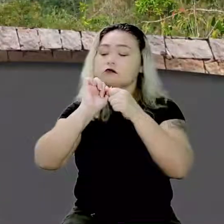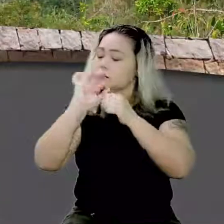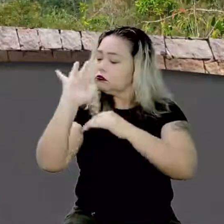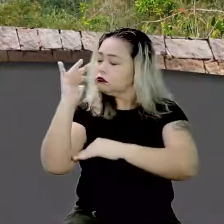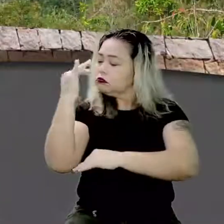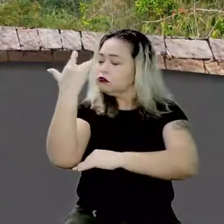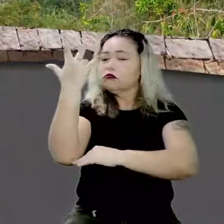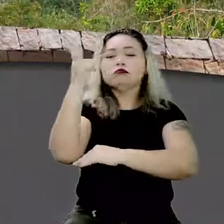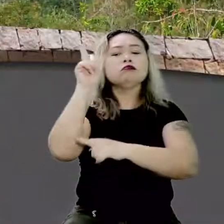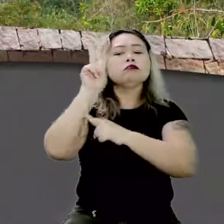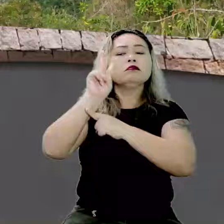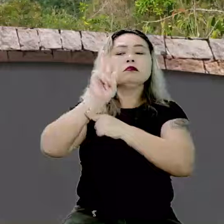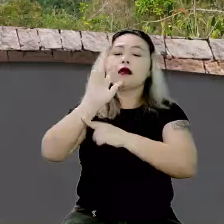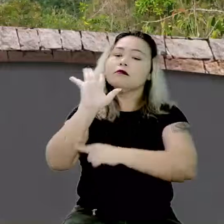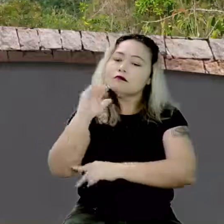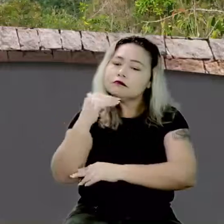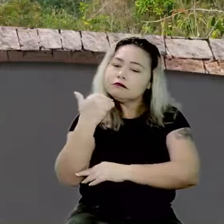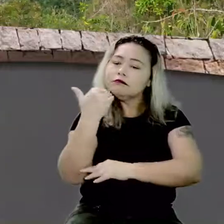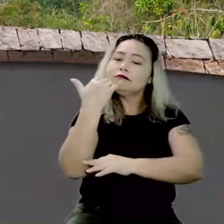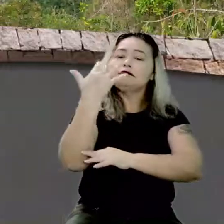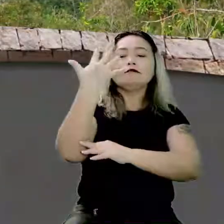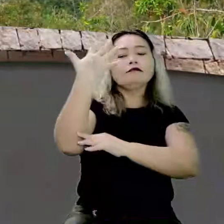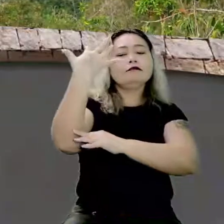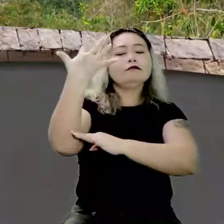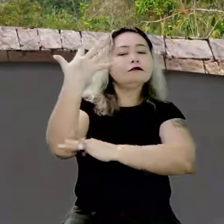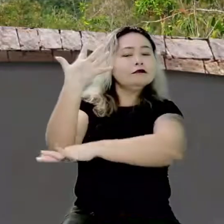floresta esteja em pé dentro daquele